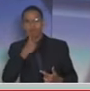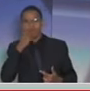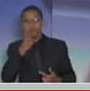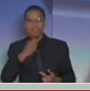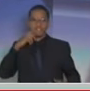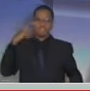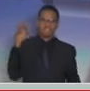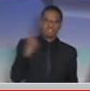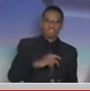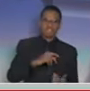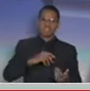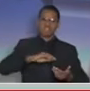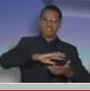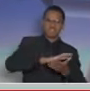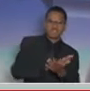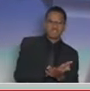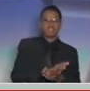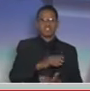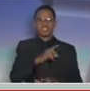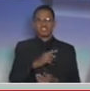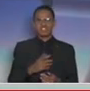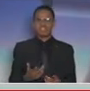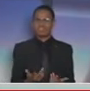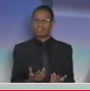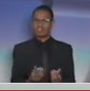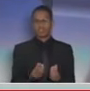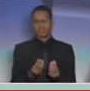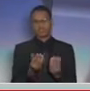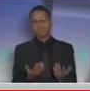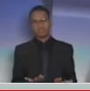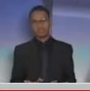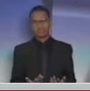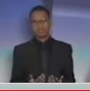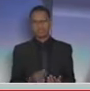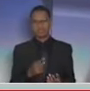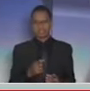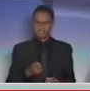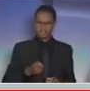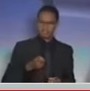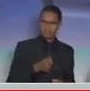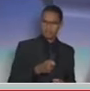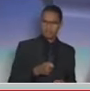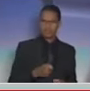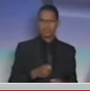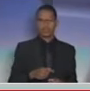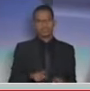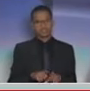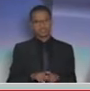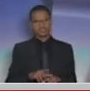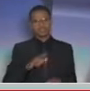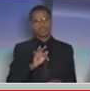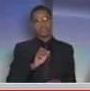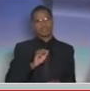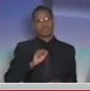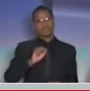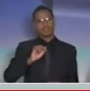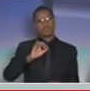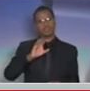forma baixa e rasteira. É uma posição autoritária e nazifascista, senhor presidente.